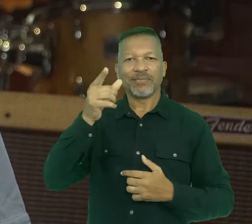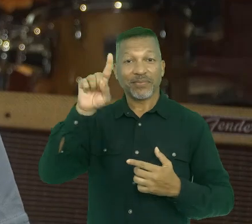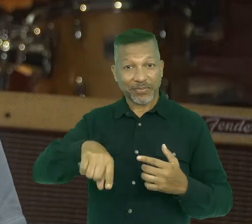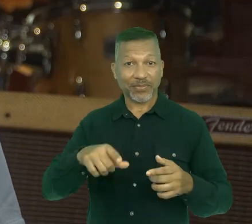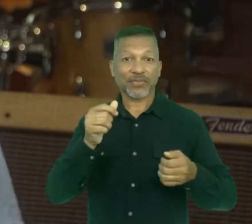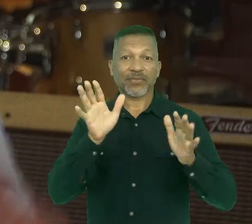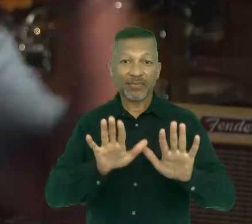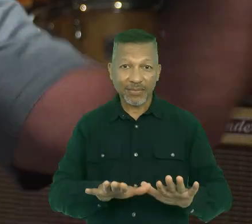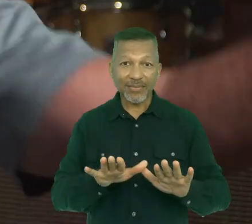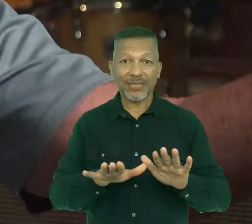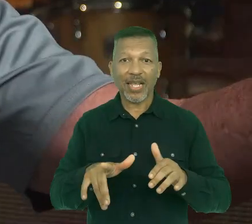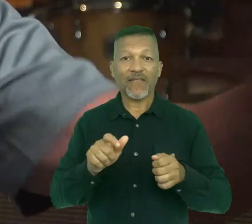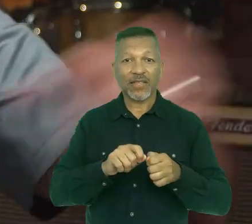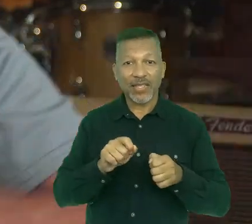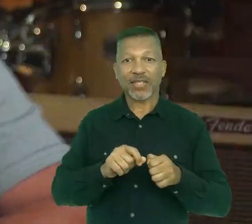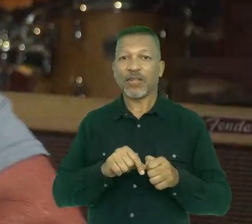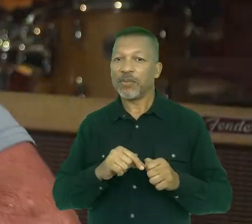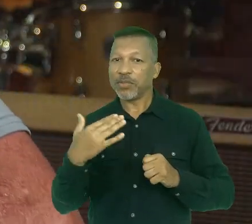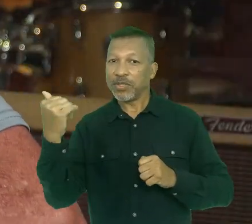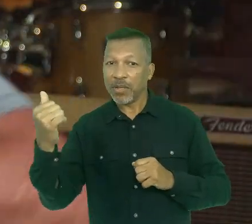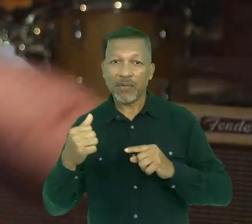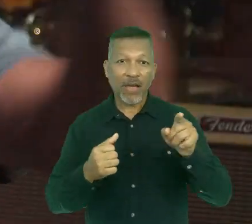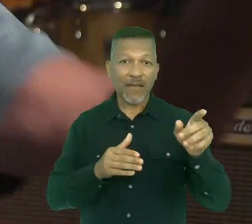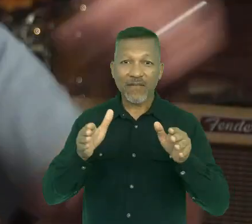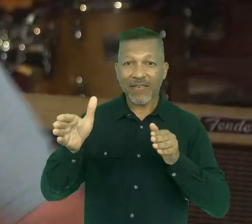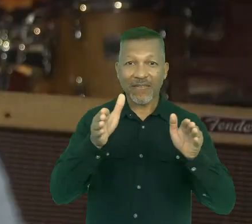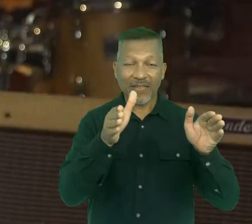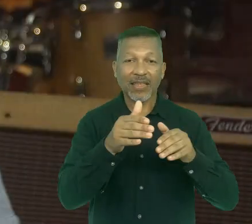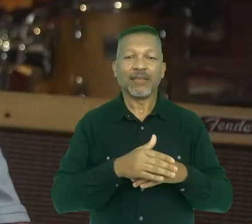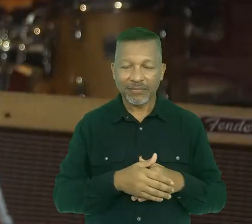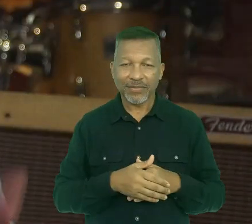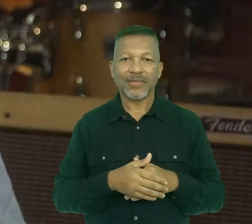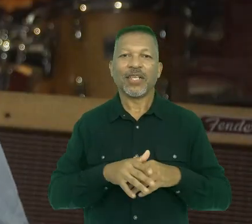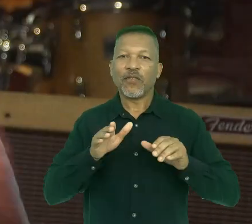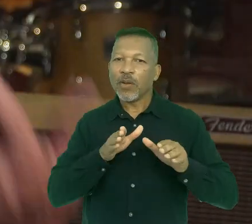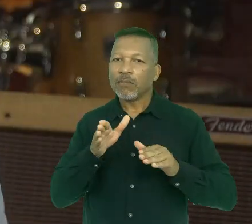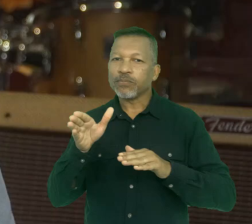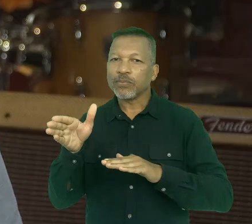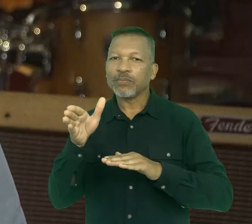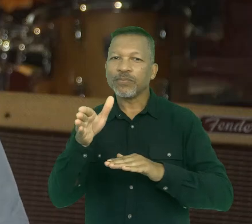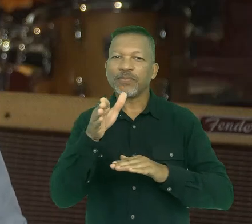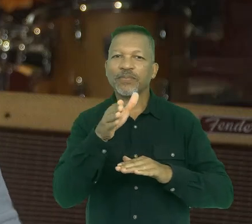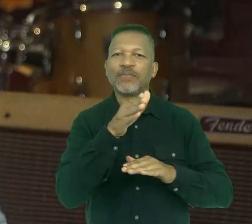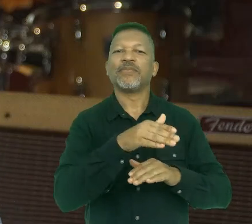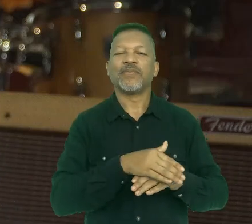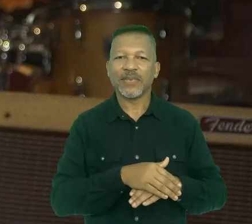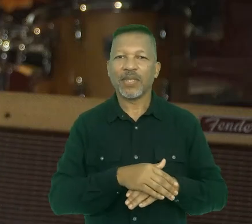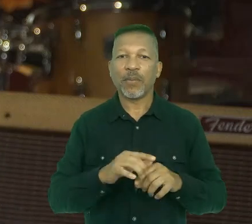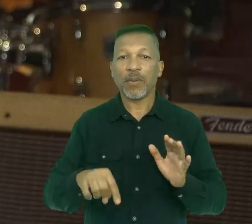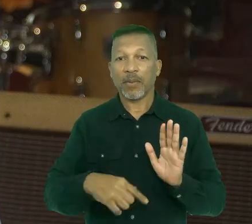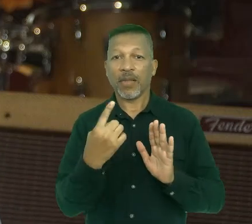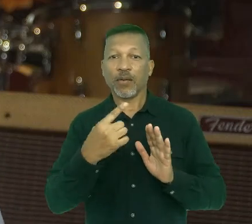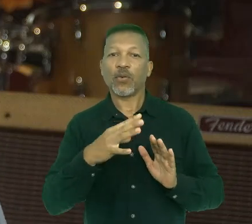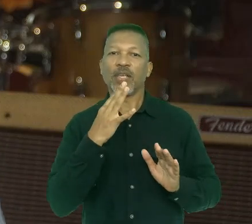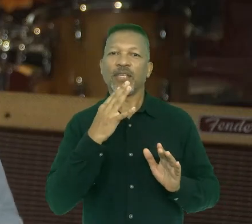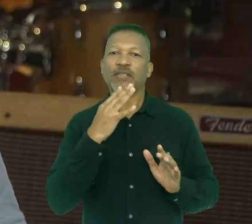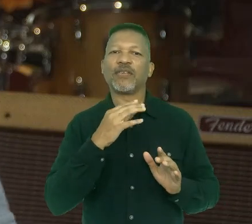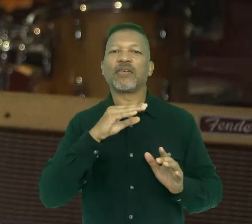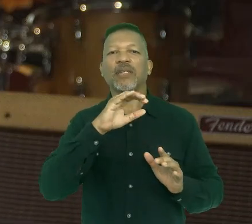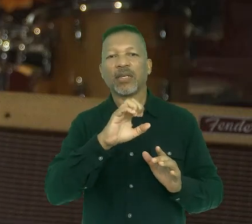aqui fazendo isso, foi acontecendo ali. Vamos Fabriciano tocar, vamos ali tocar, vamos ali. Eu fui me engajando. O primeiro que eu conheci foi o